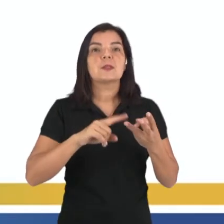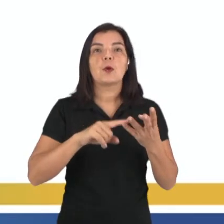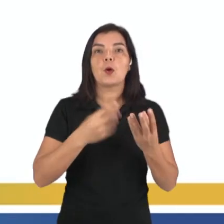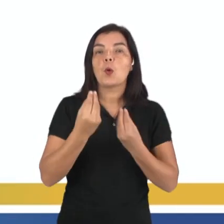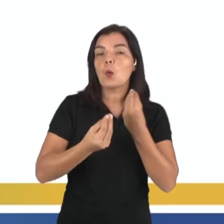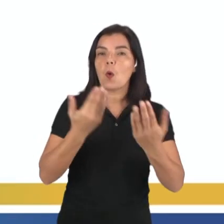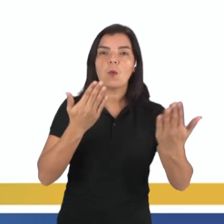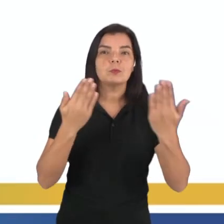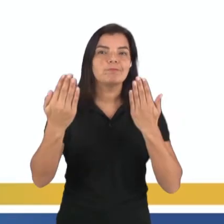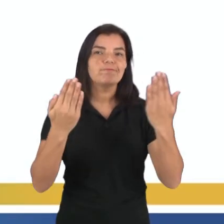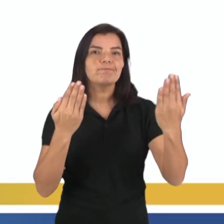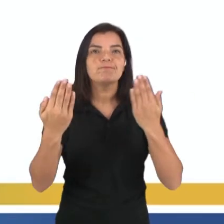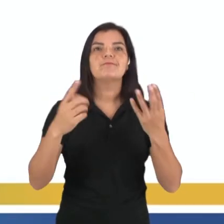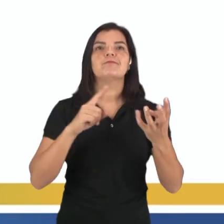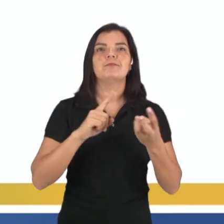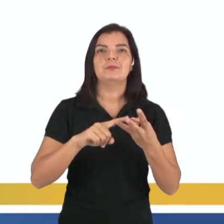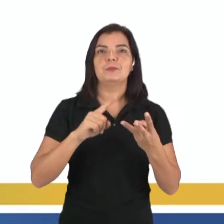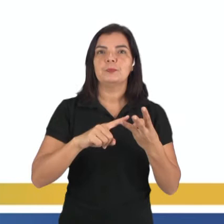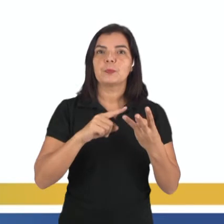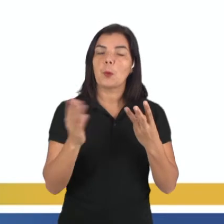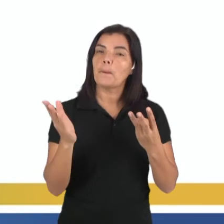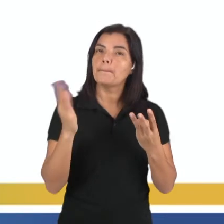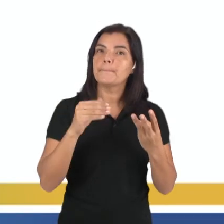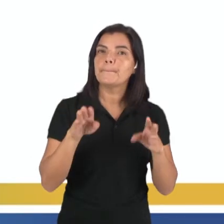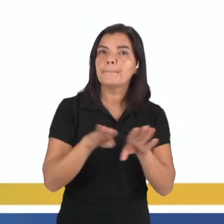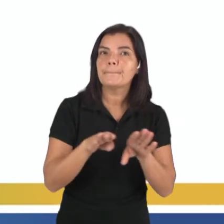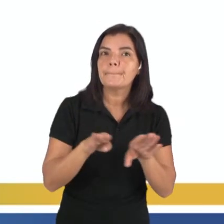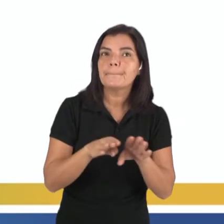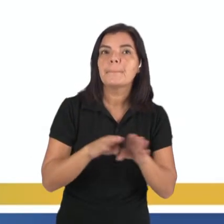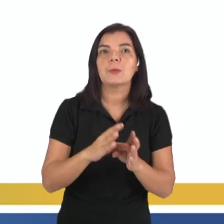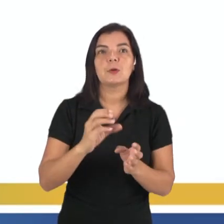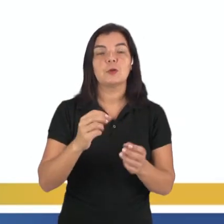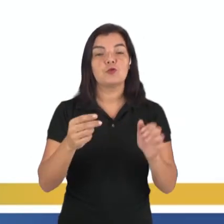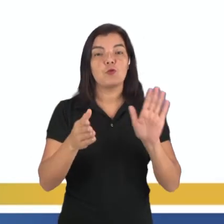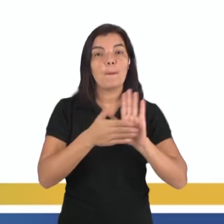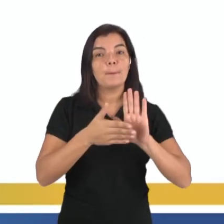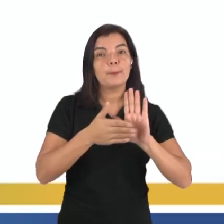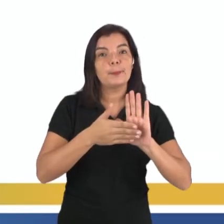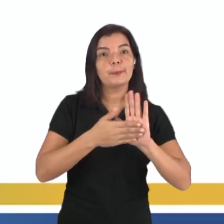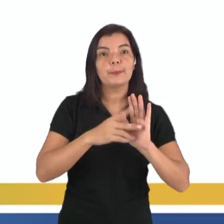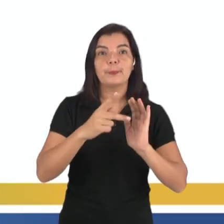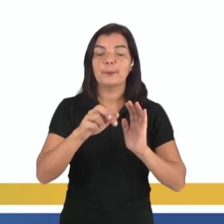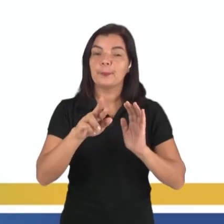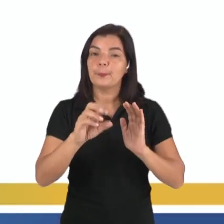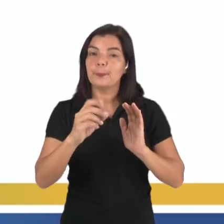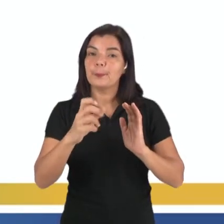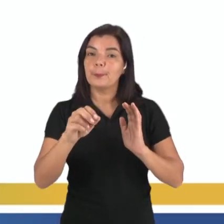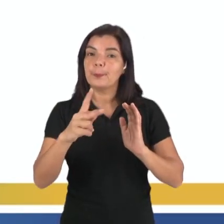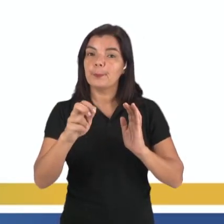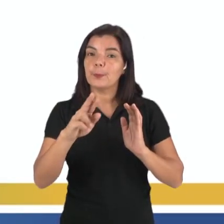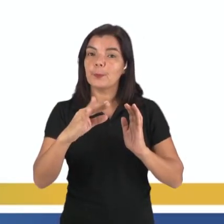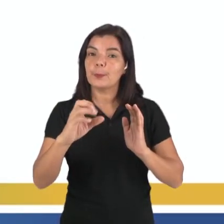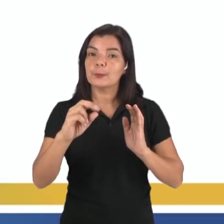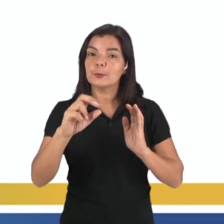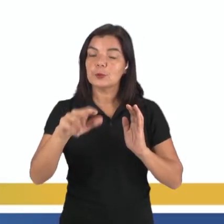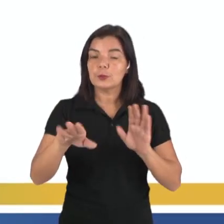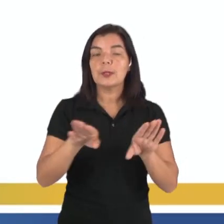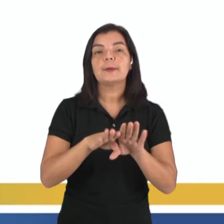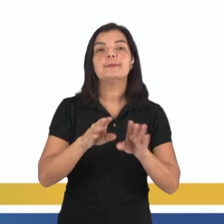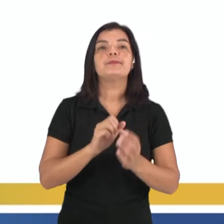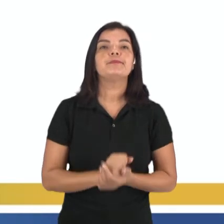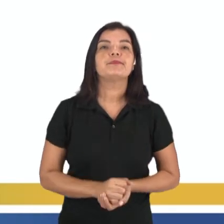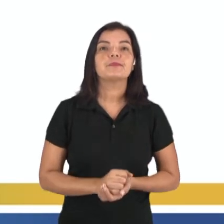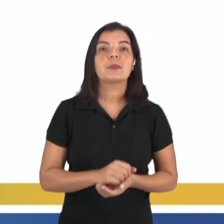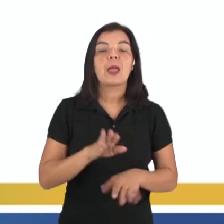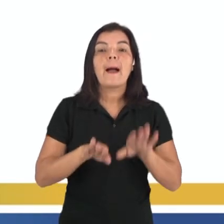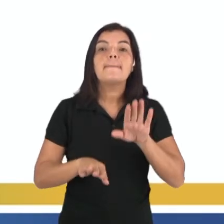como para comparação, o embora de concessão, o segundo de proporção, né? Aliás, o segundo de conformidade,